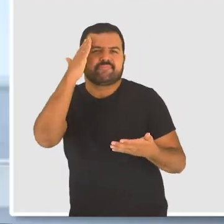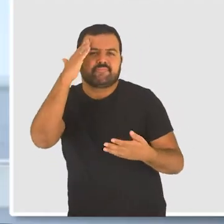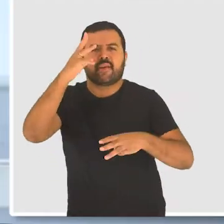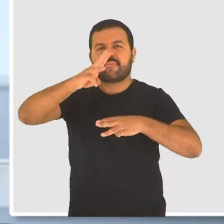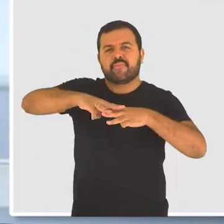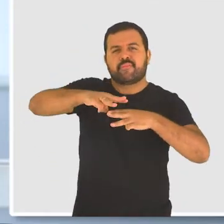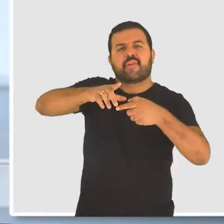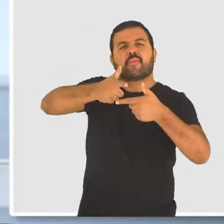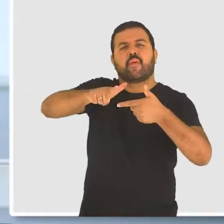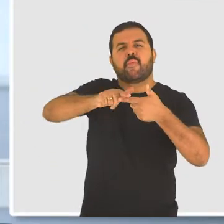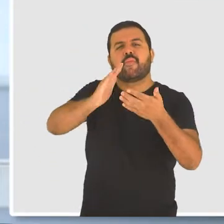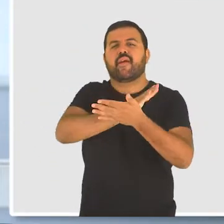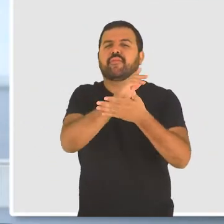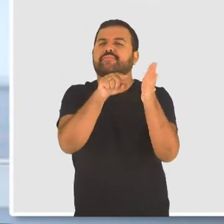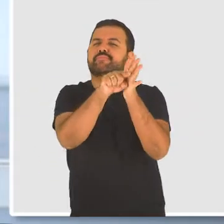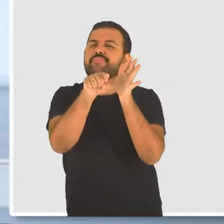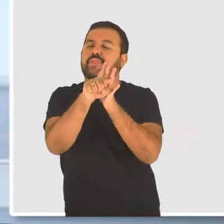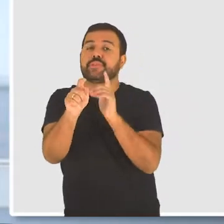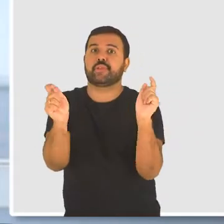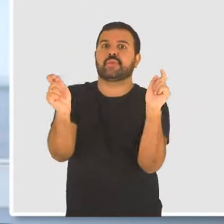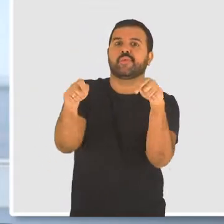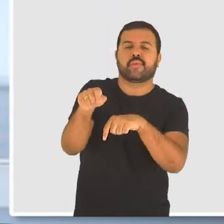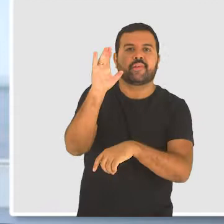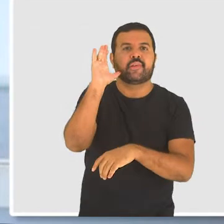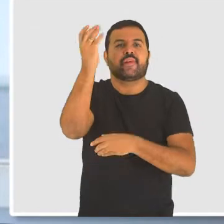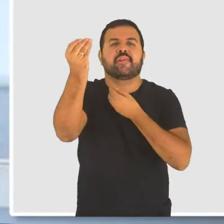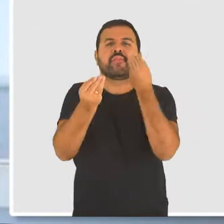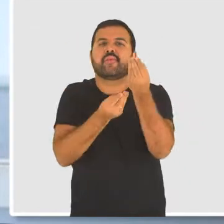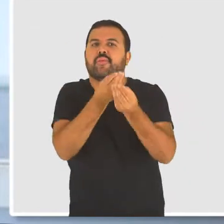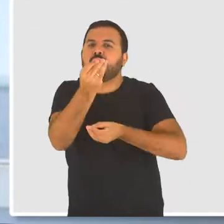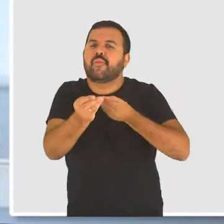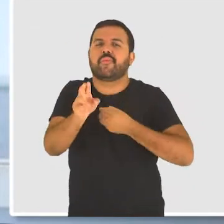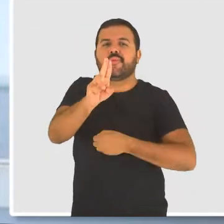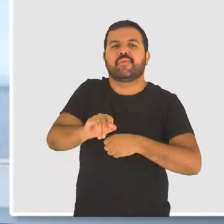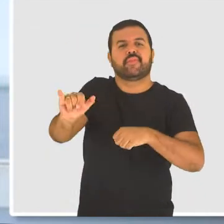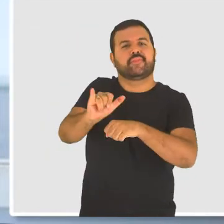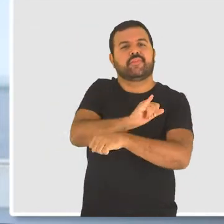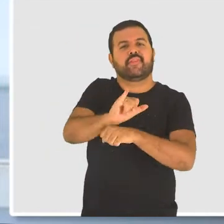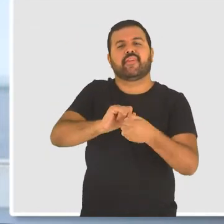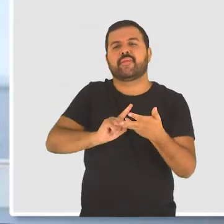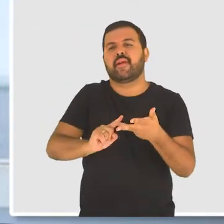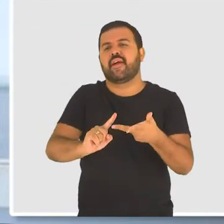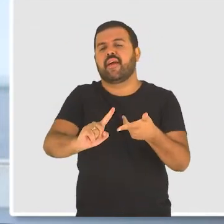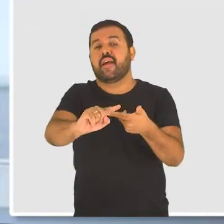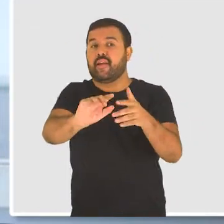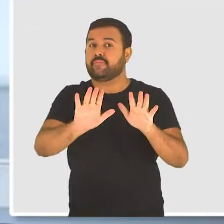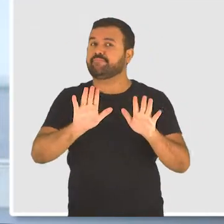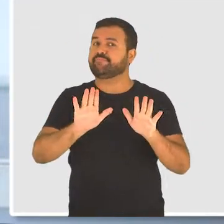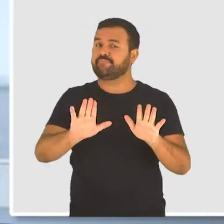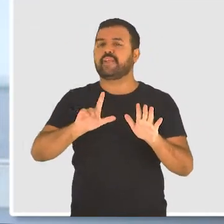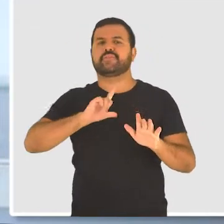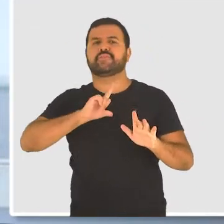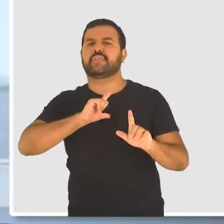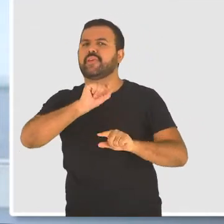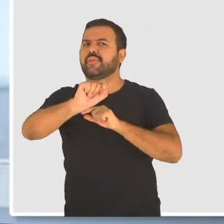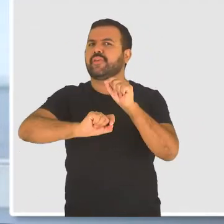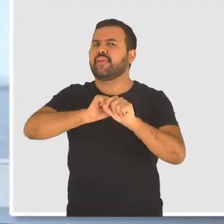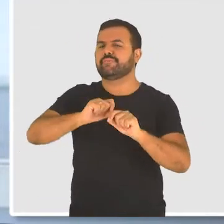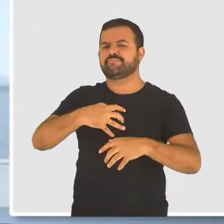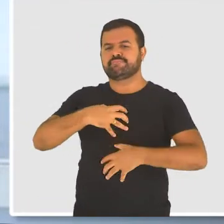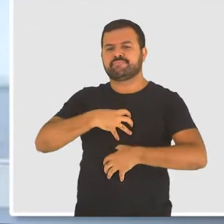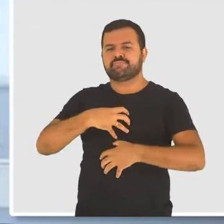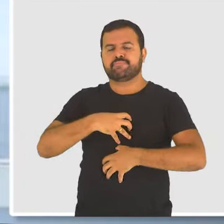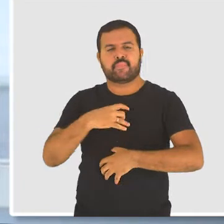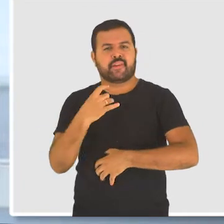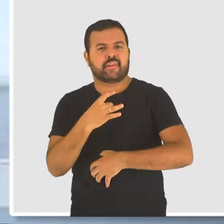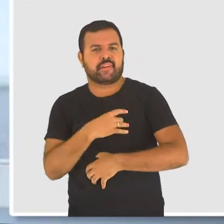Como muitos problemas de matemática podem ser resolvidos por diferentes vias, há